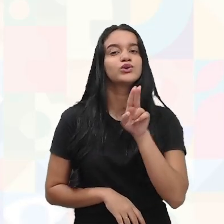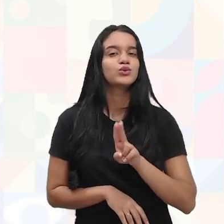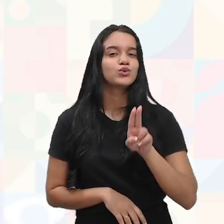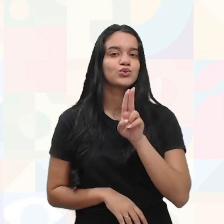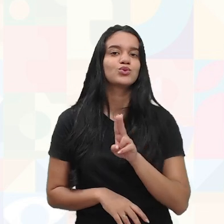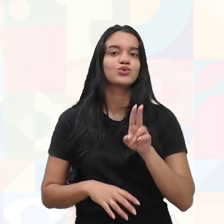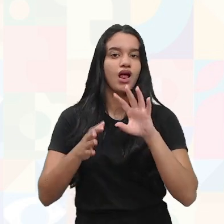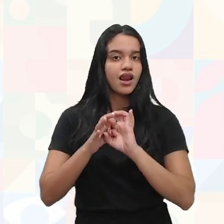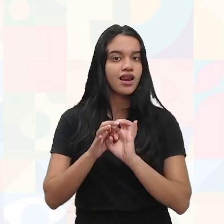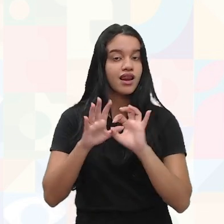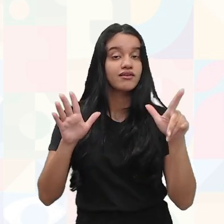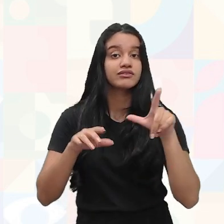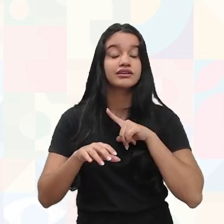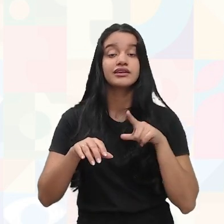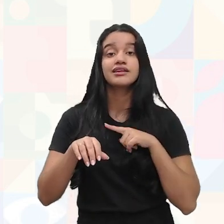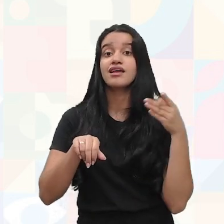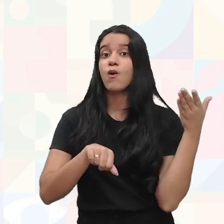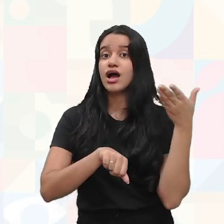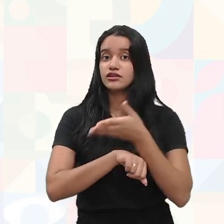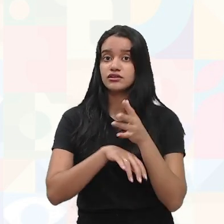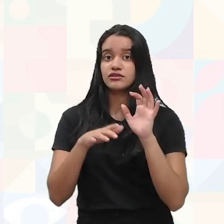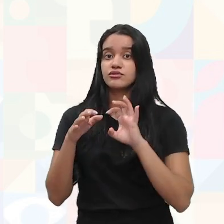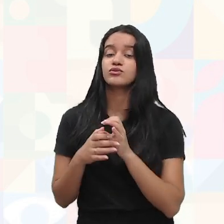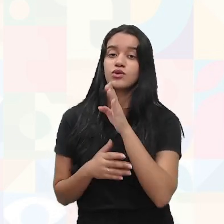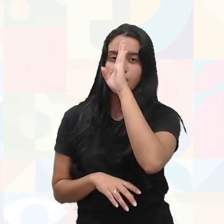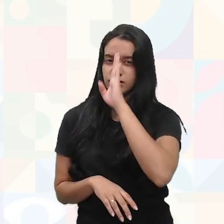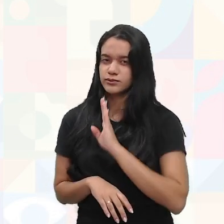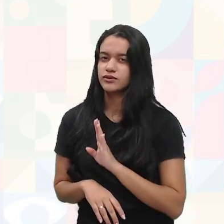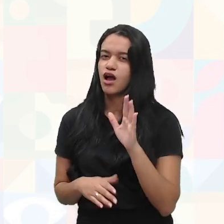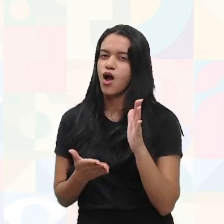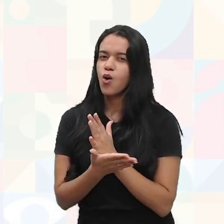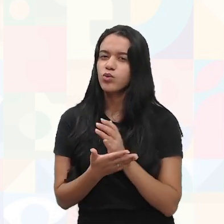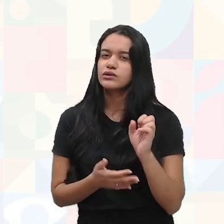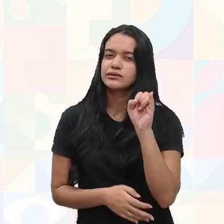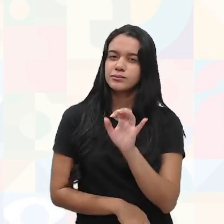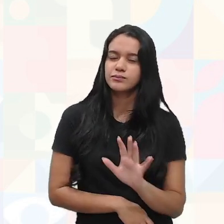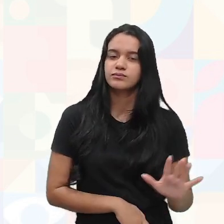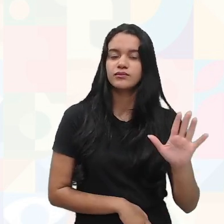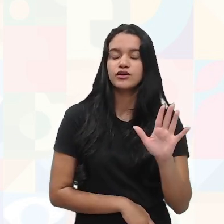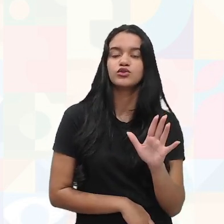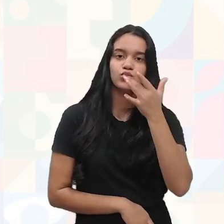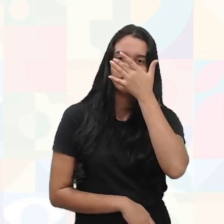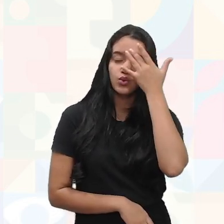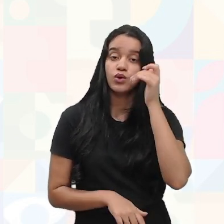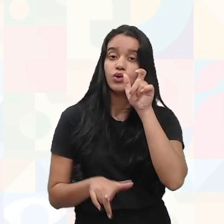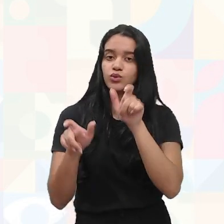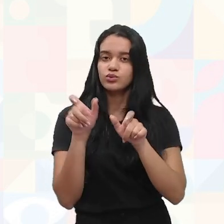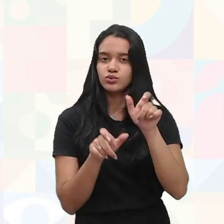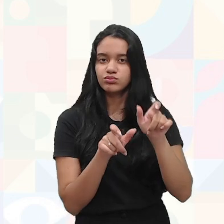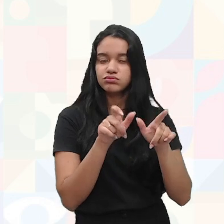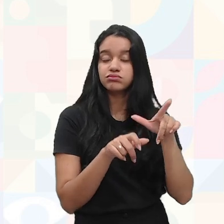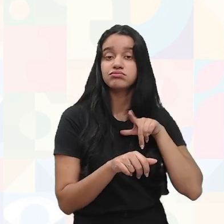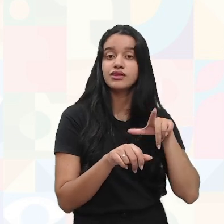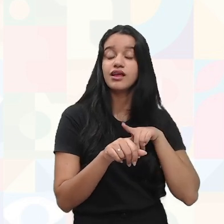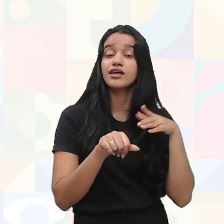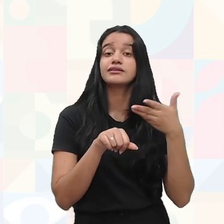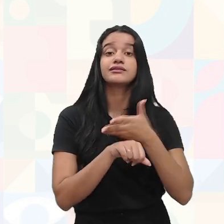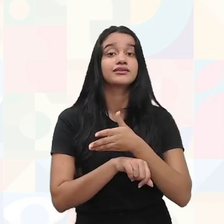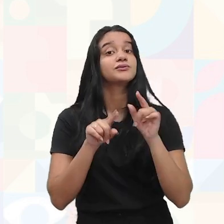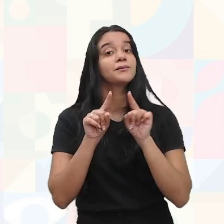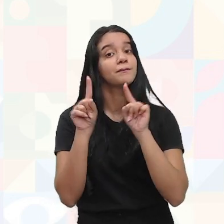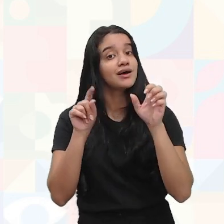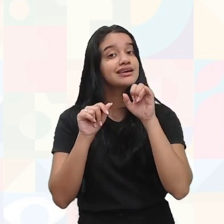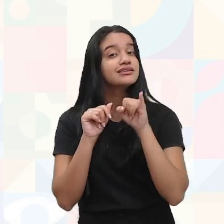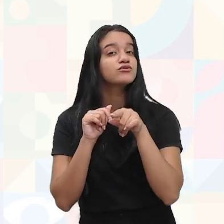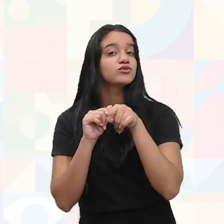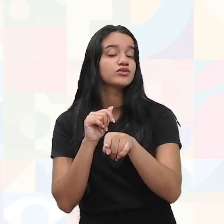livre para quem tem acesso gratuito e algumas imagens que somente usuários premium vão ter acesso. Mas, se